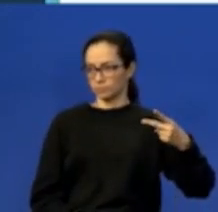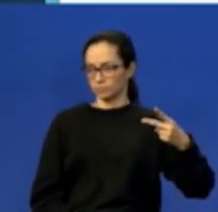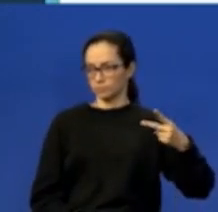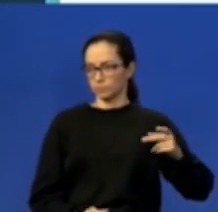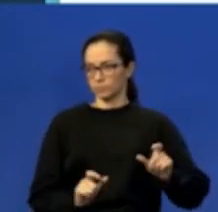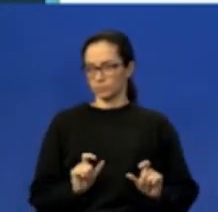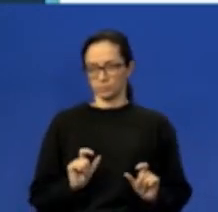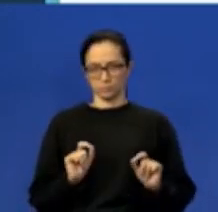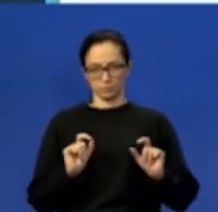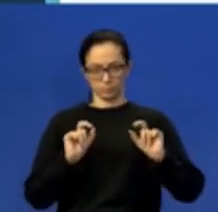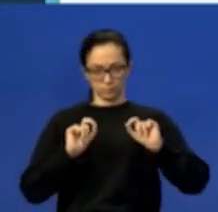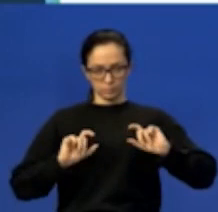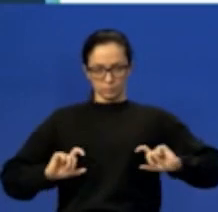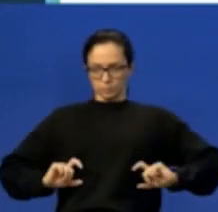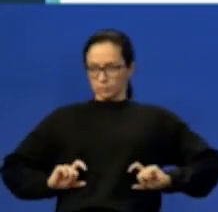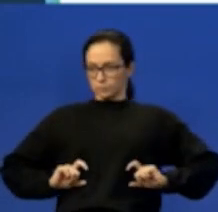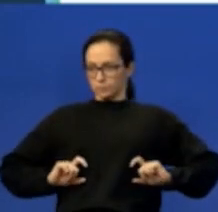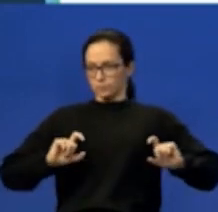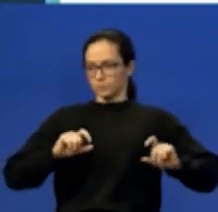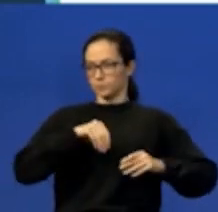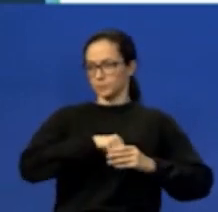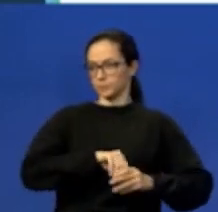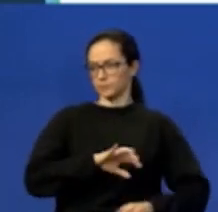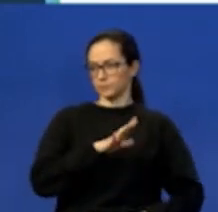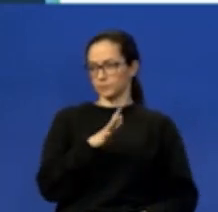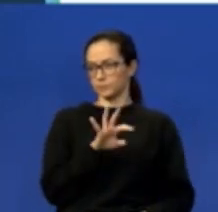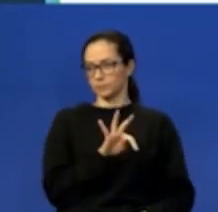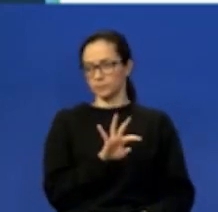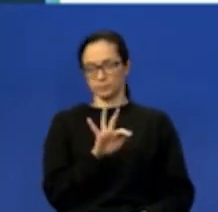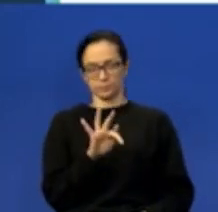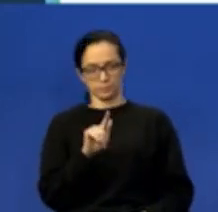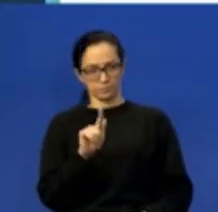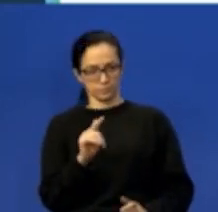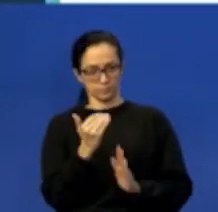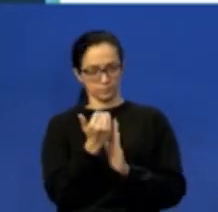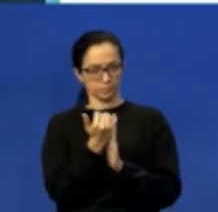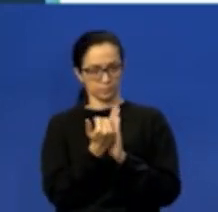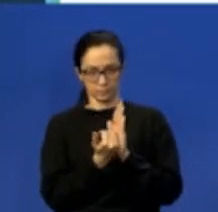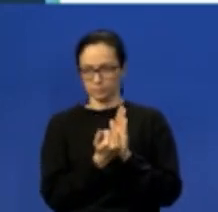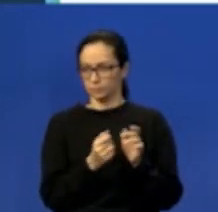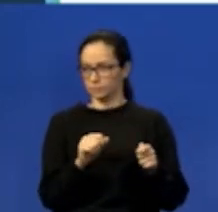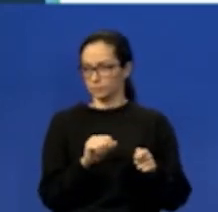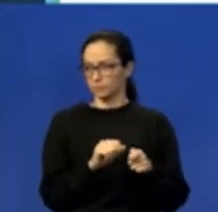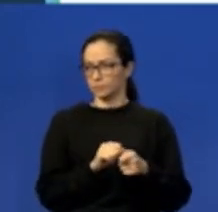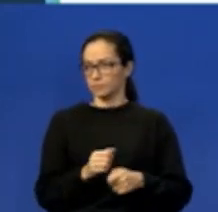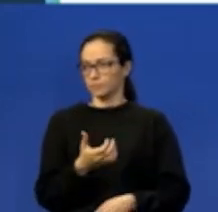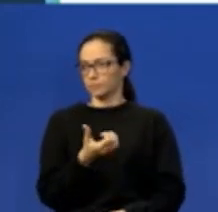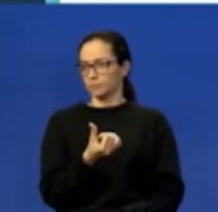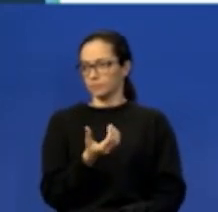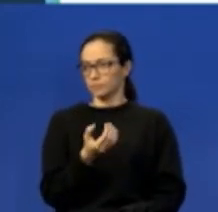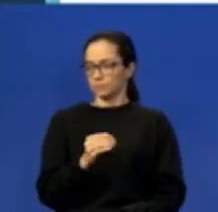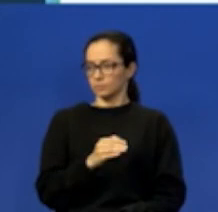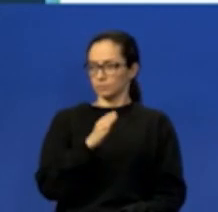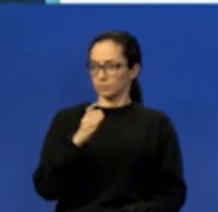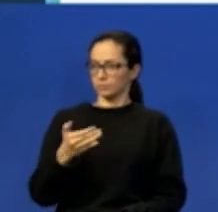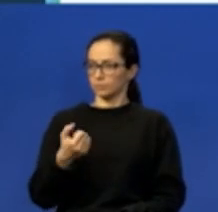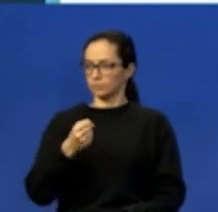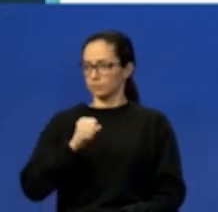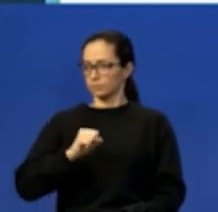vai ter como descrição afecções renais com leve redução na taxa de filtração glomerular.